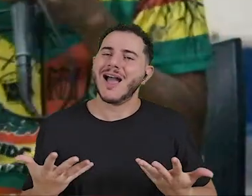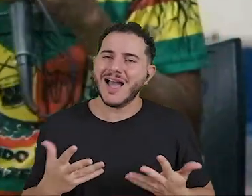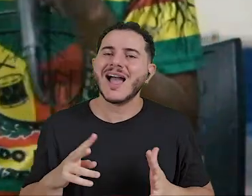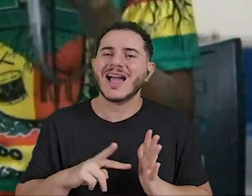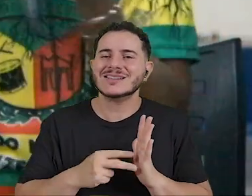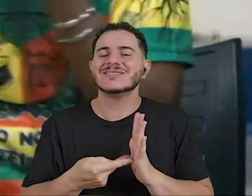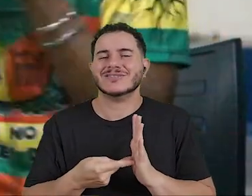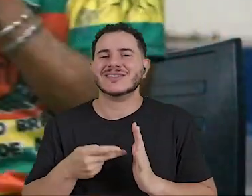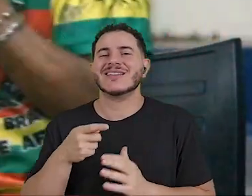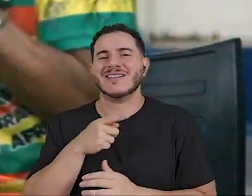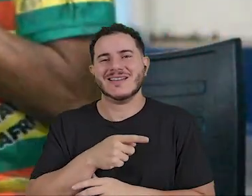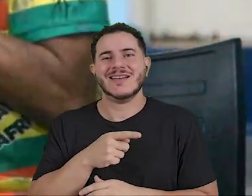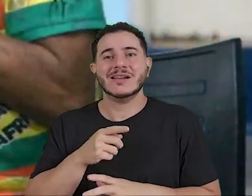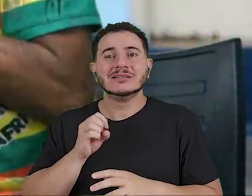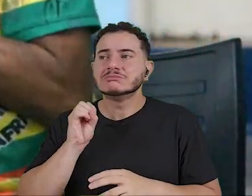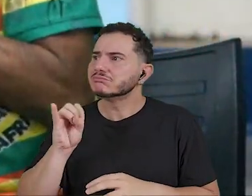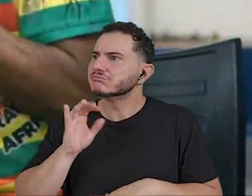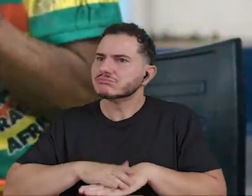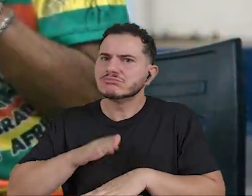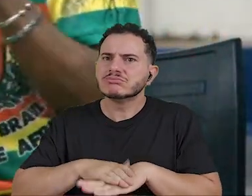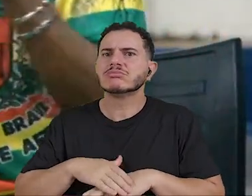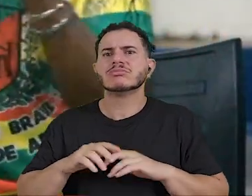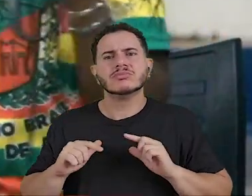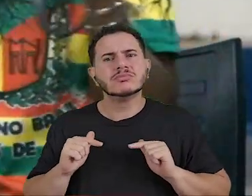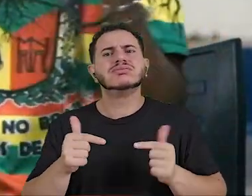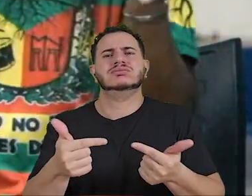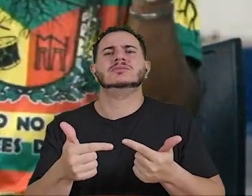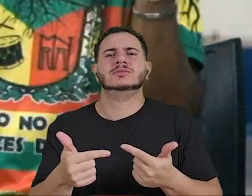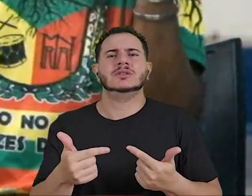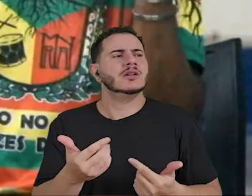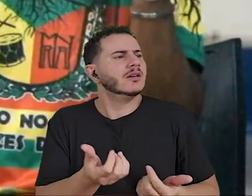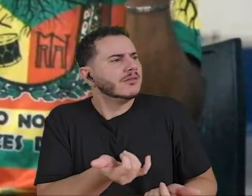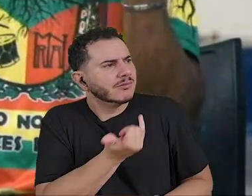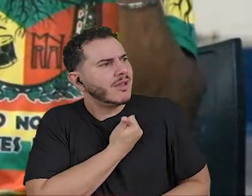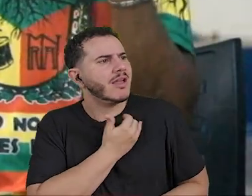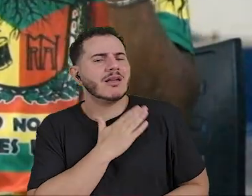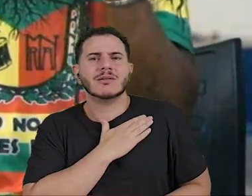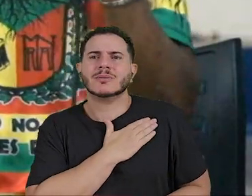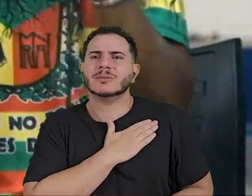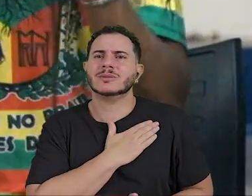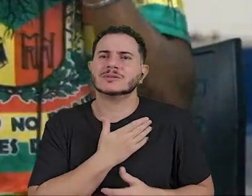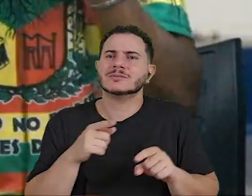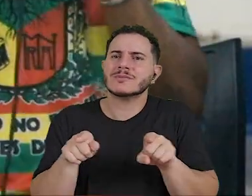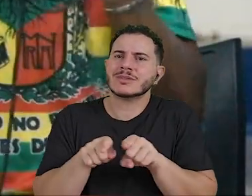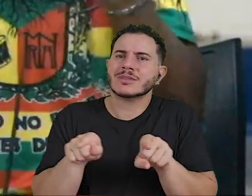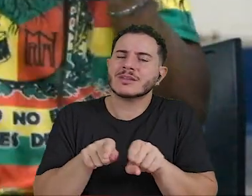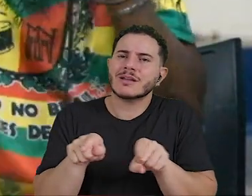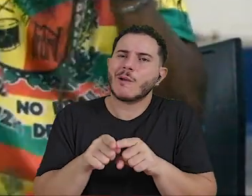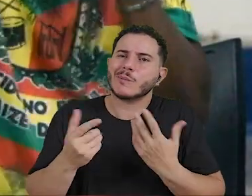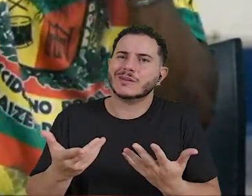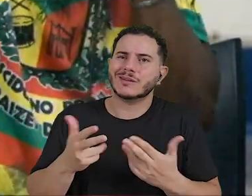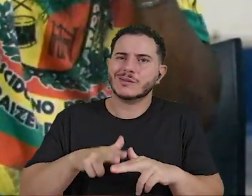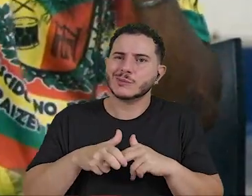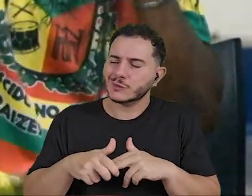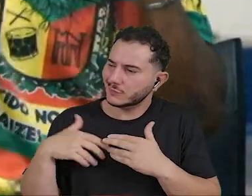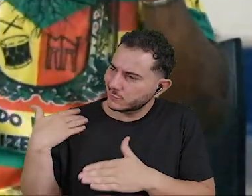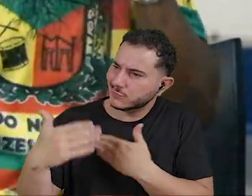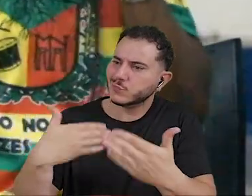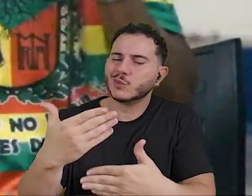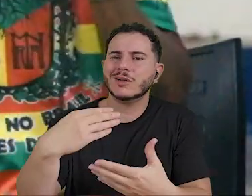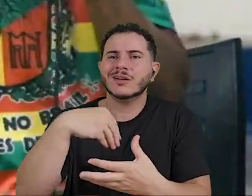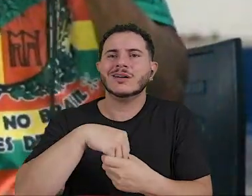Aí, é quando eu digo para ele, faça isso. Ô, meu pai, me ensine. Aí meu pai vai lá,